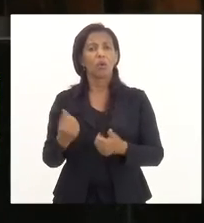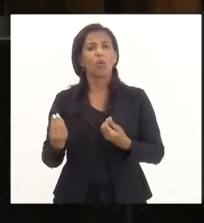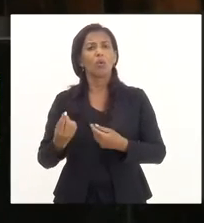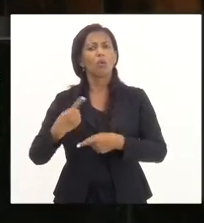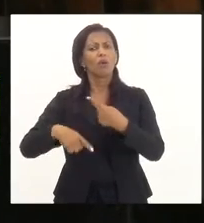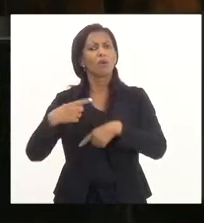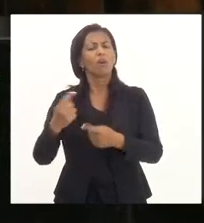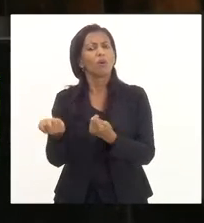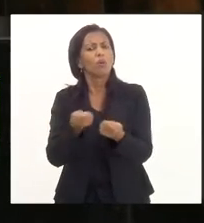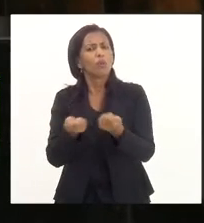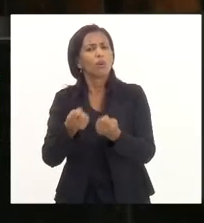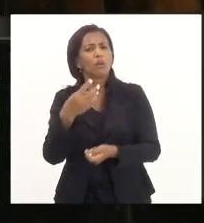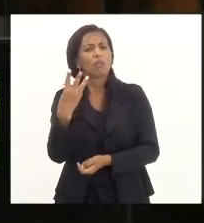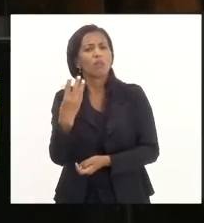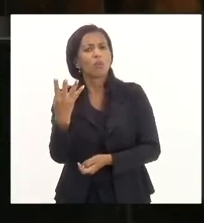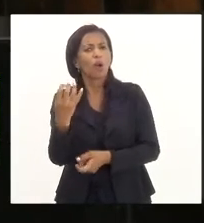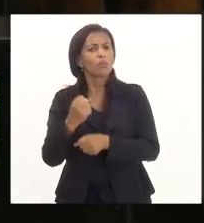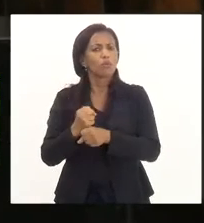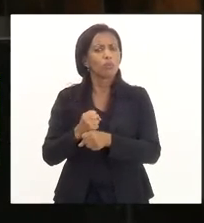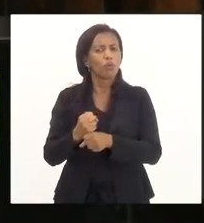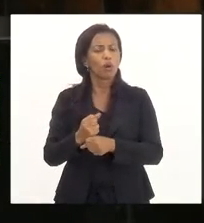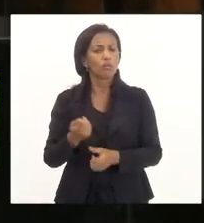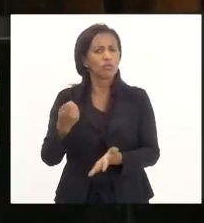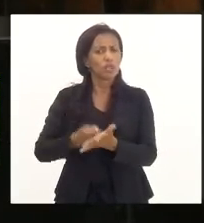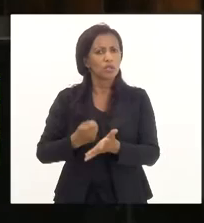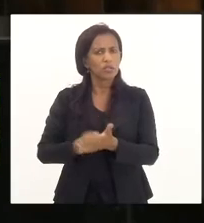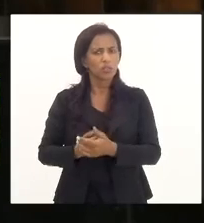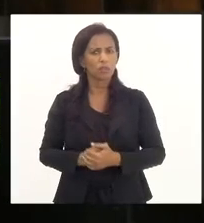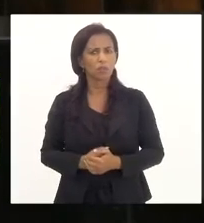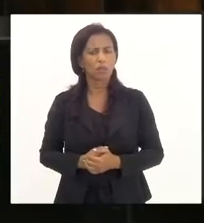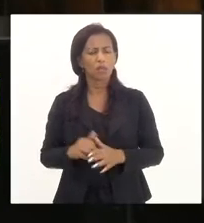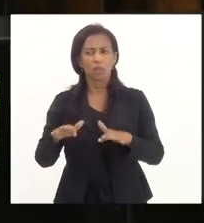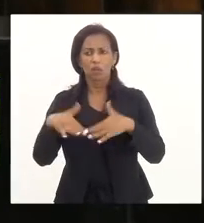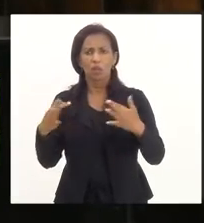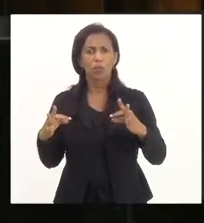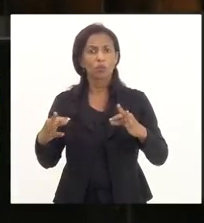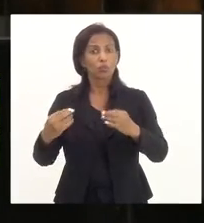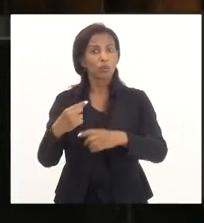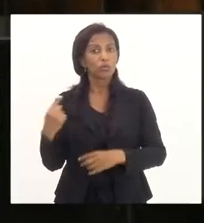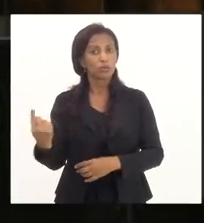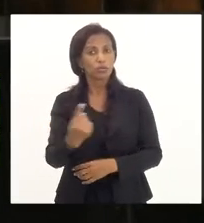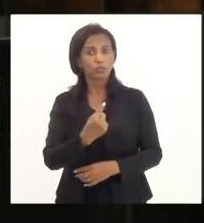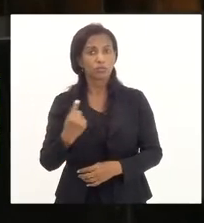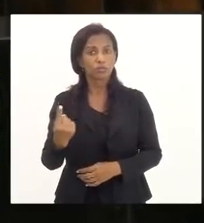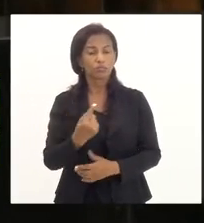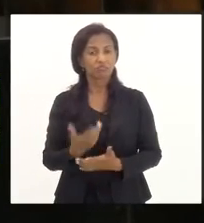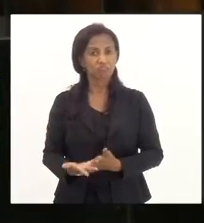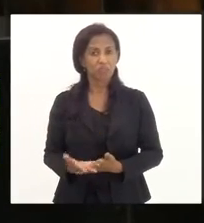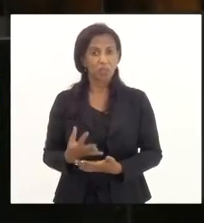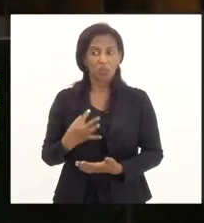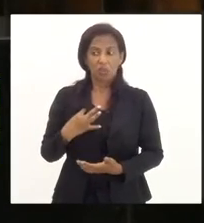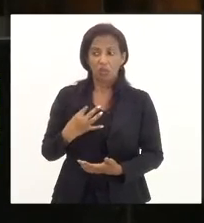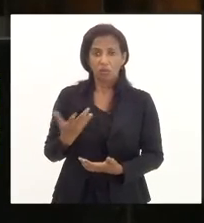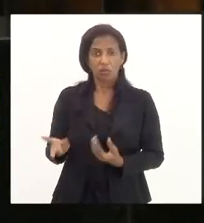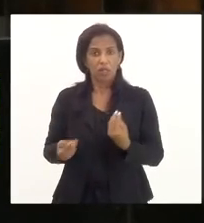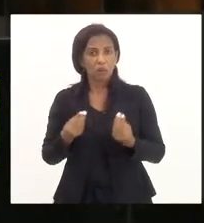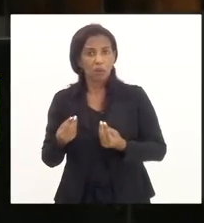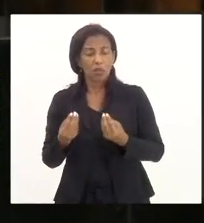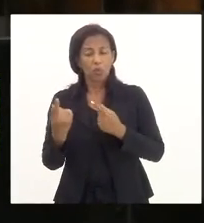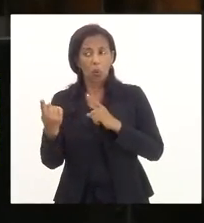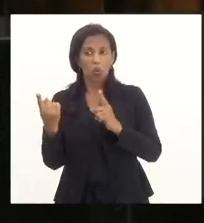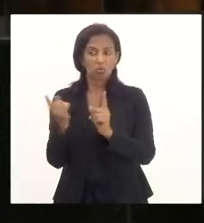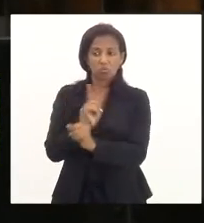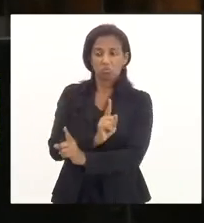recuperação económica desses três quatro anos de regime da qual todos nós involuntariamente muitos